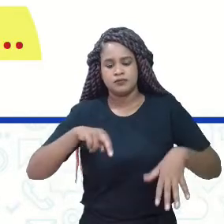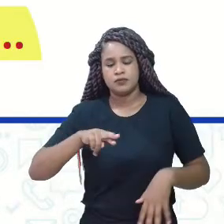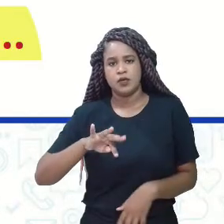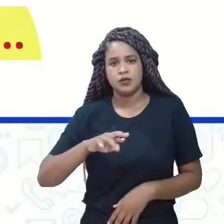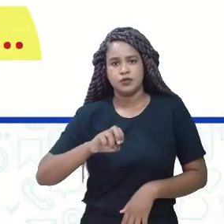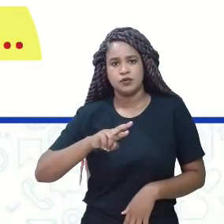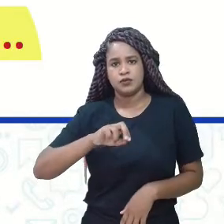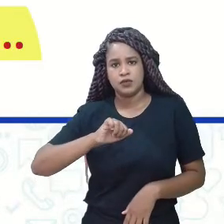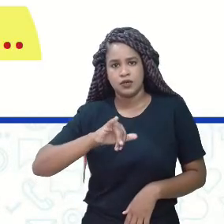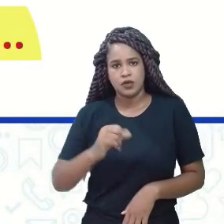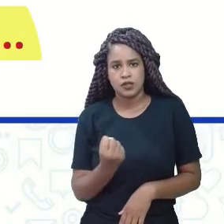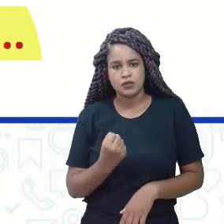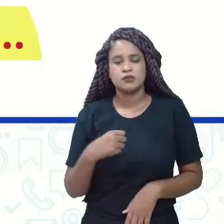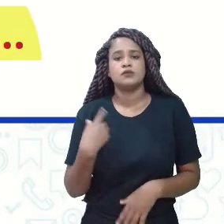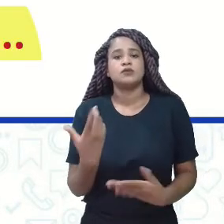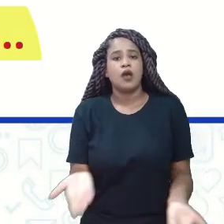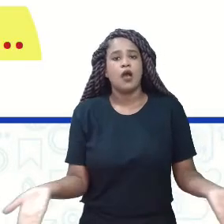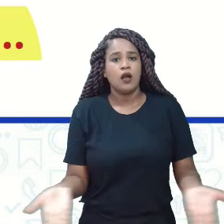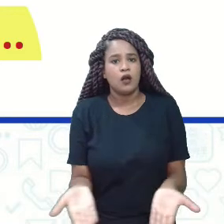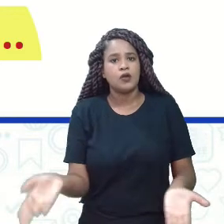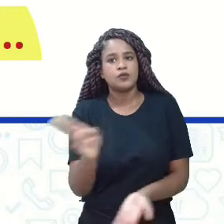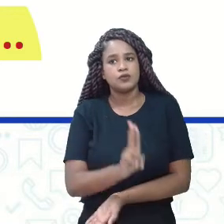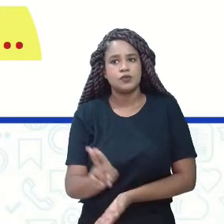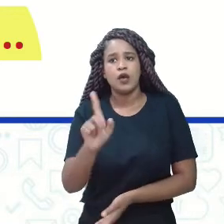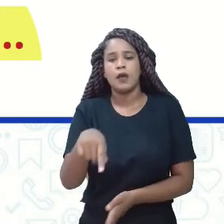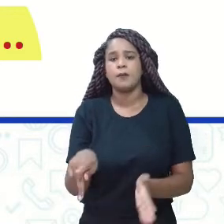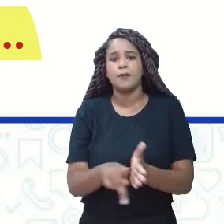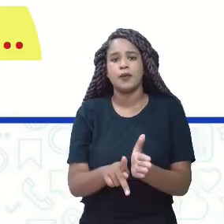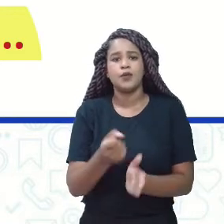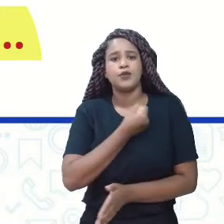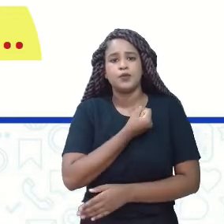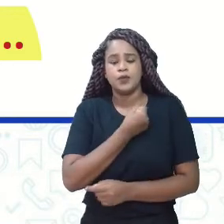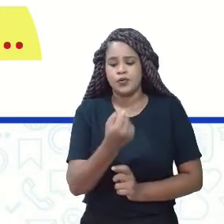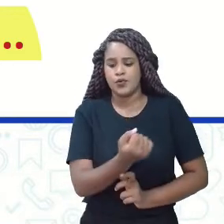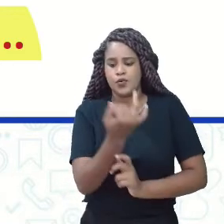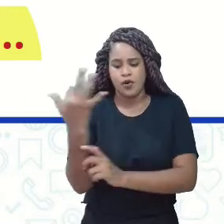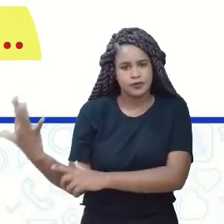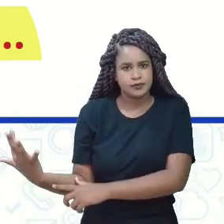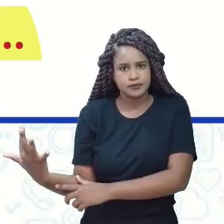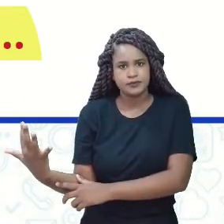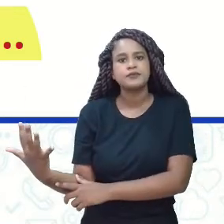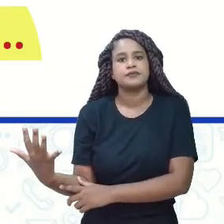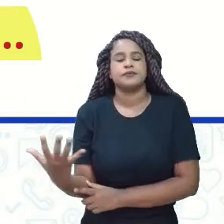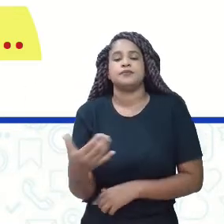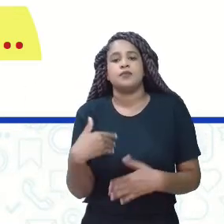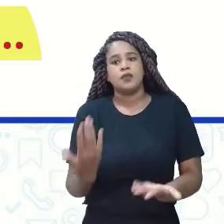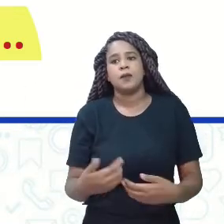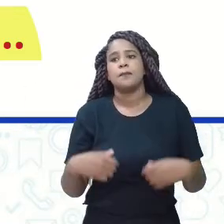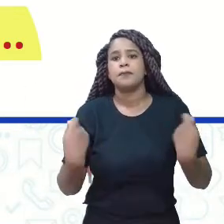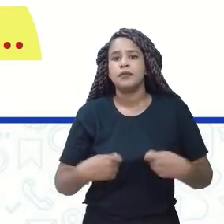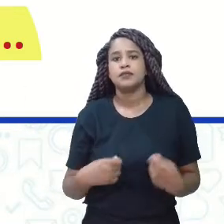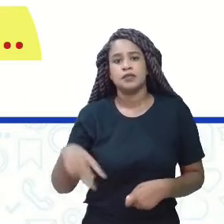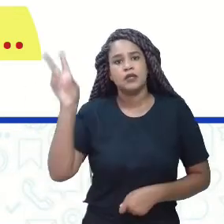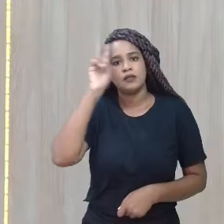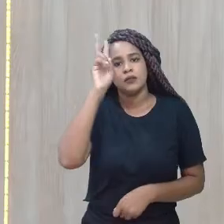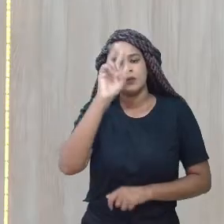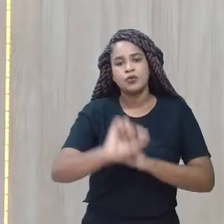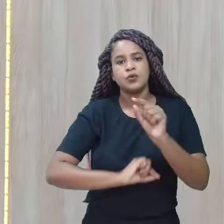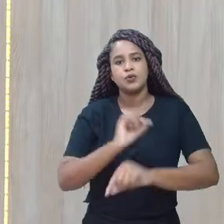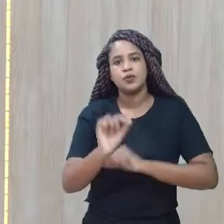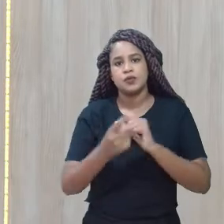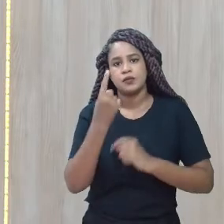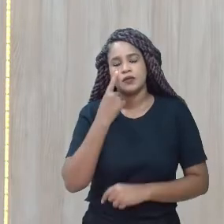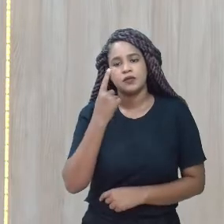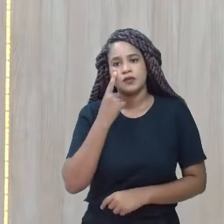vai utilizar nesse momento, são os números que a gente expressa a quantidades, tá certo? Então, primeira coisa que a gente precisa lembrar é